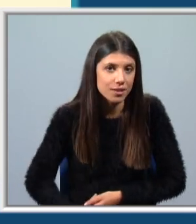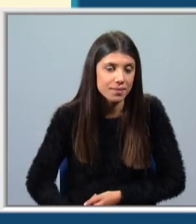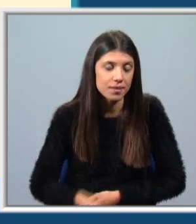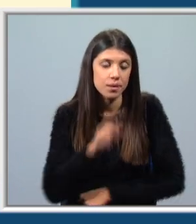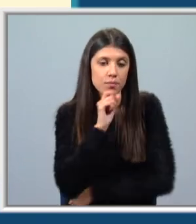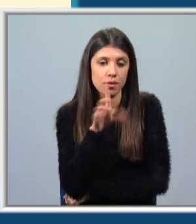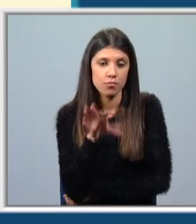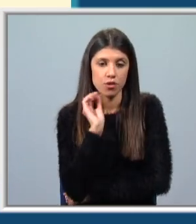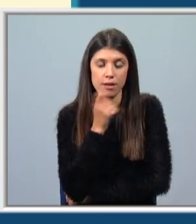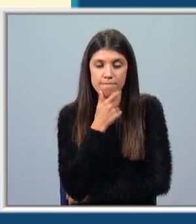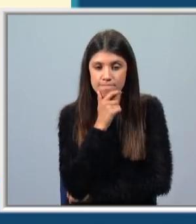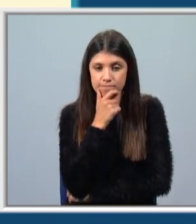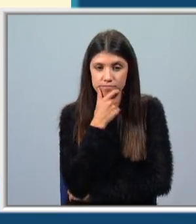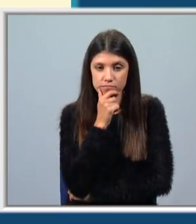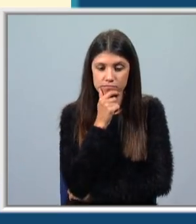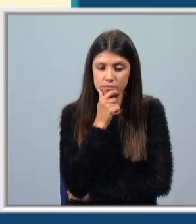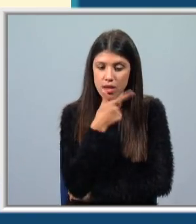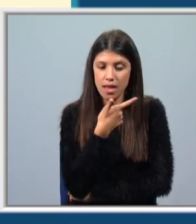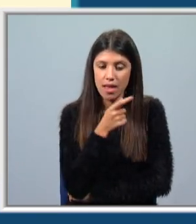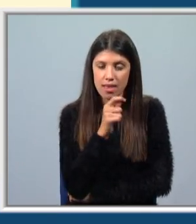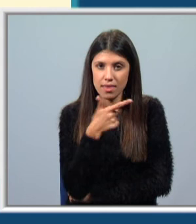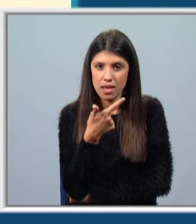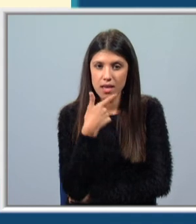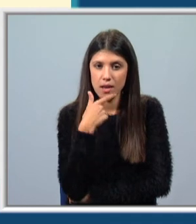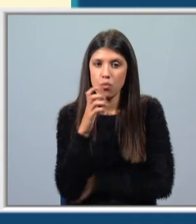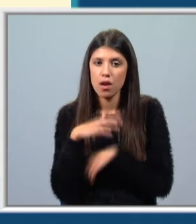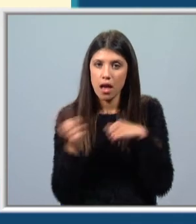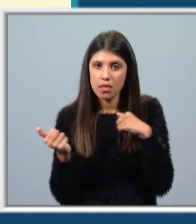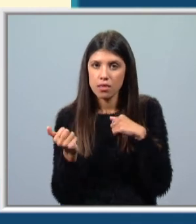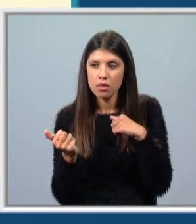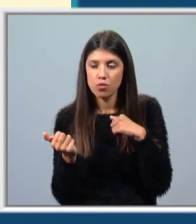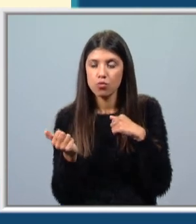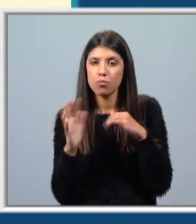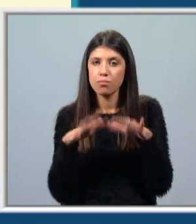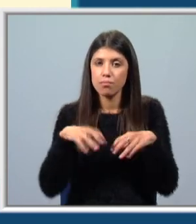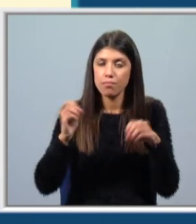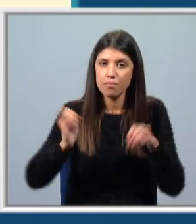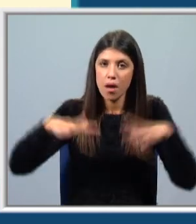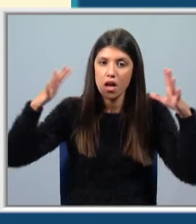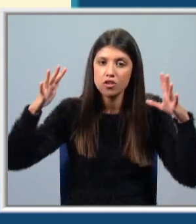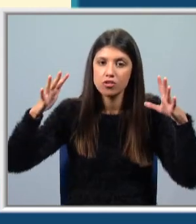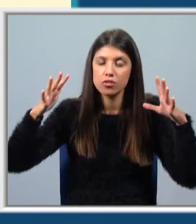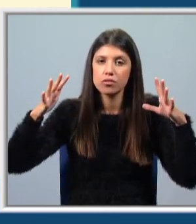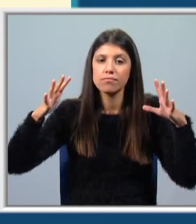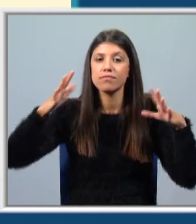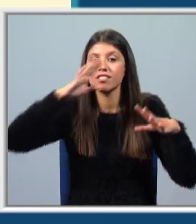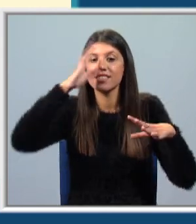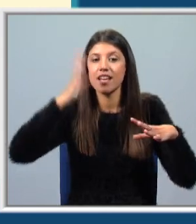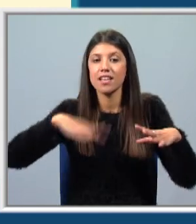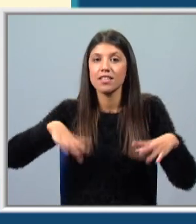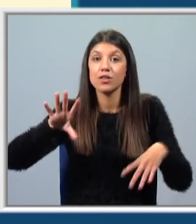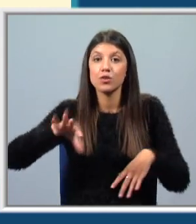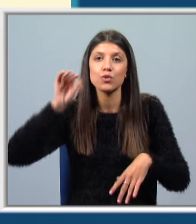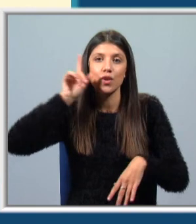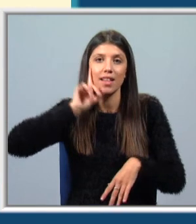Ora, então deixem-me cá pensar. Um extraterrestre, um gato, um mágico. Já sei, vamos escolher uma cientista,